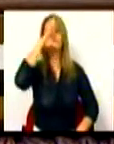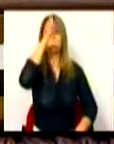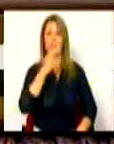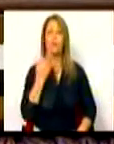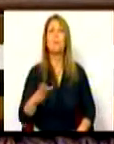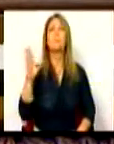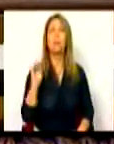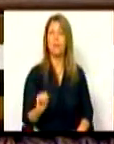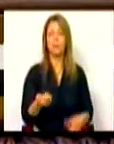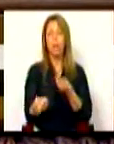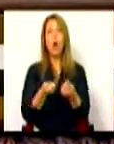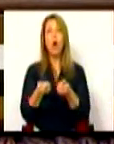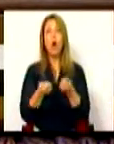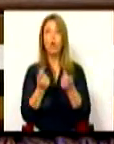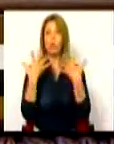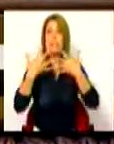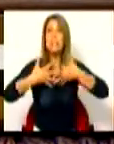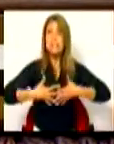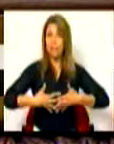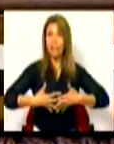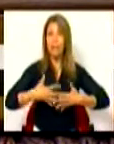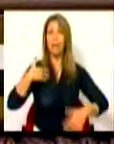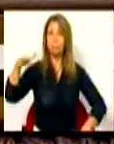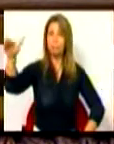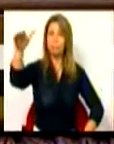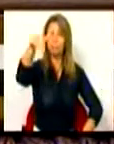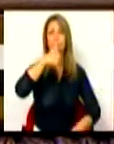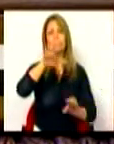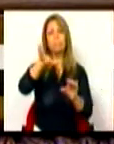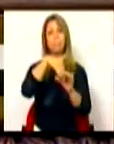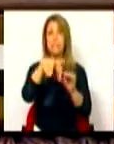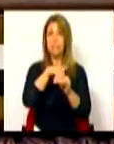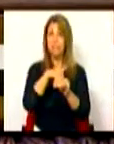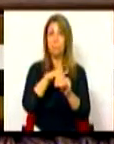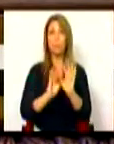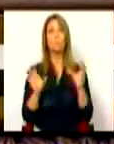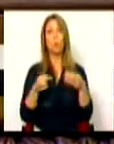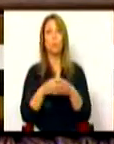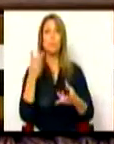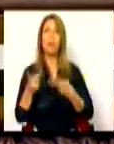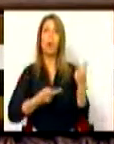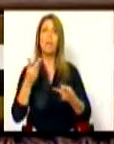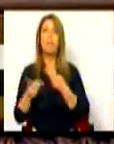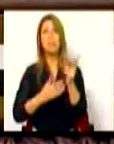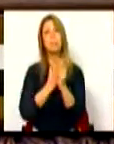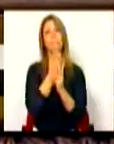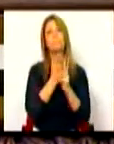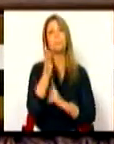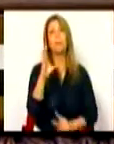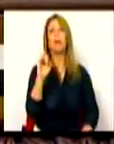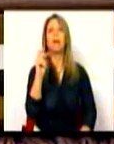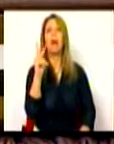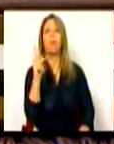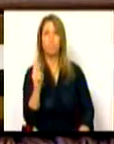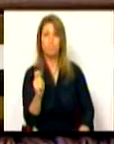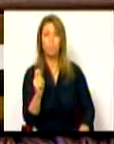organizações sindicais foram chamadas a participar nas comissões de avaliação bipartidas, CAB, o